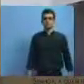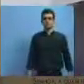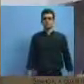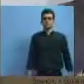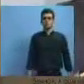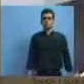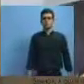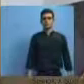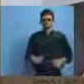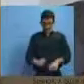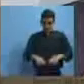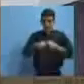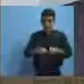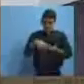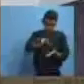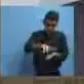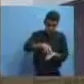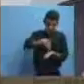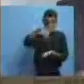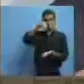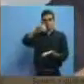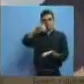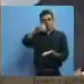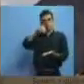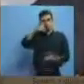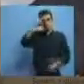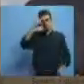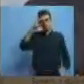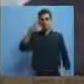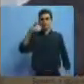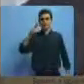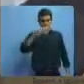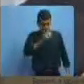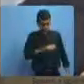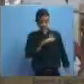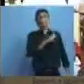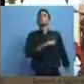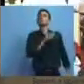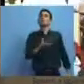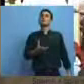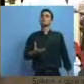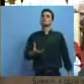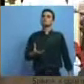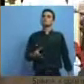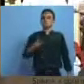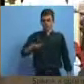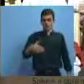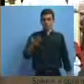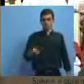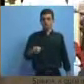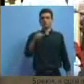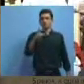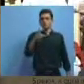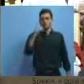Porei em vós um espírito para que revivais. Então sabereis que eu sou